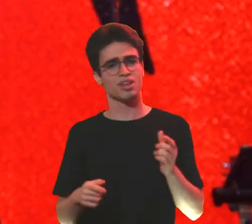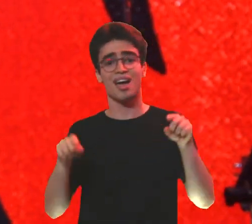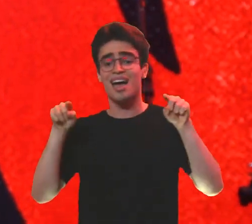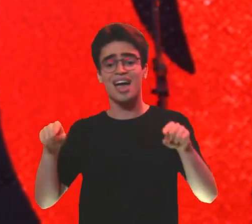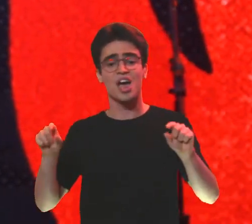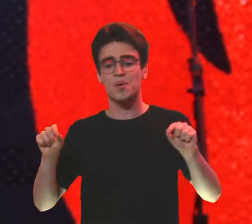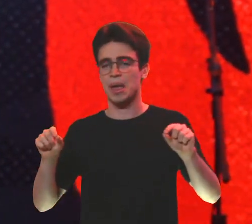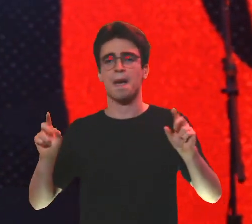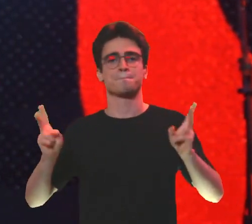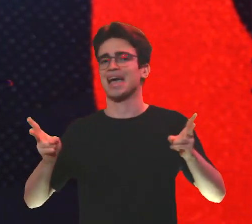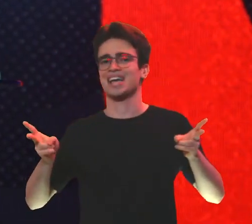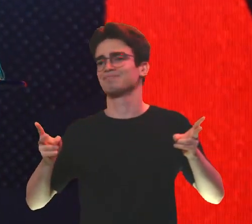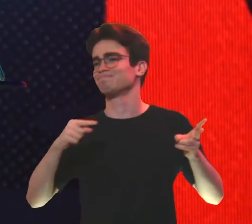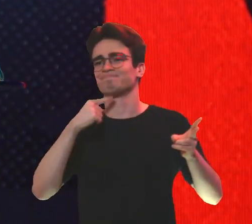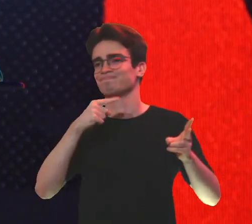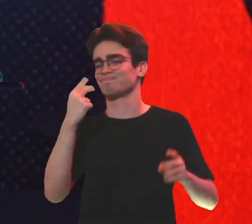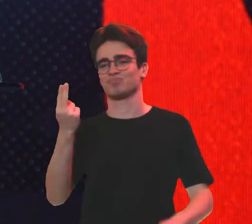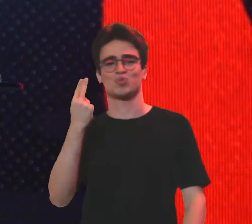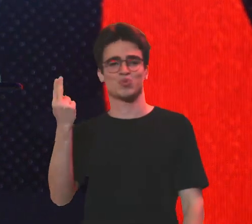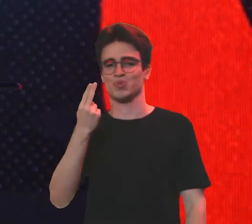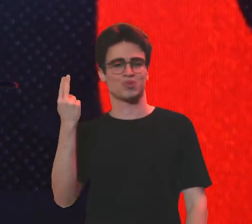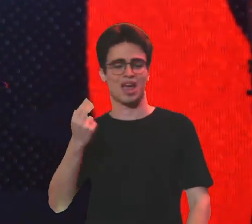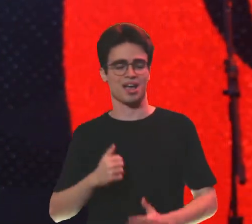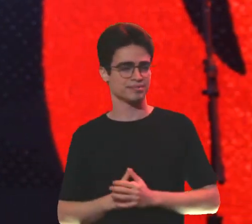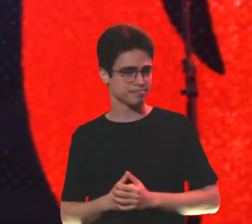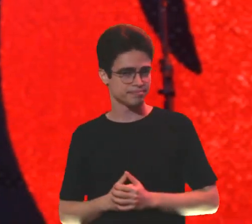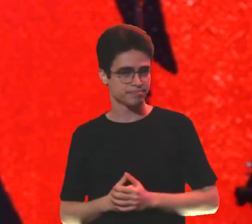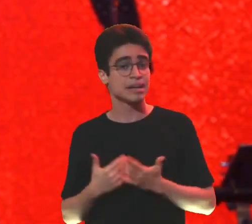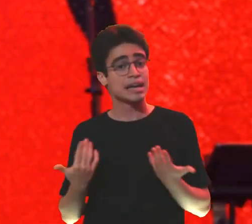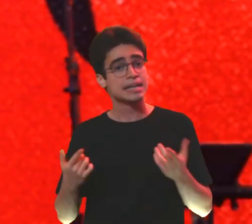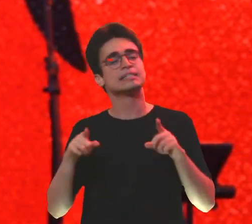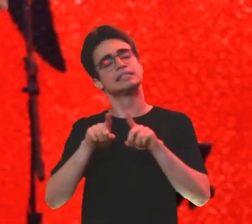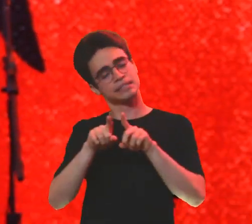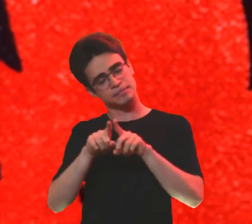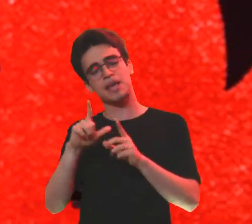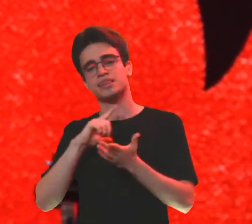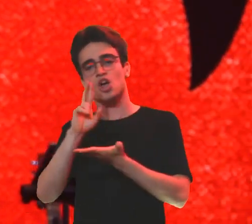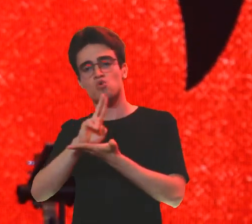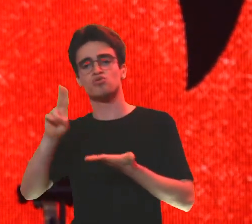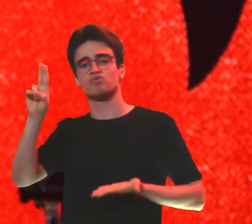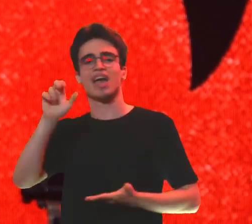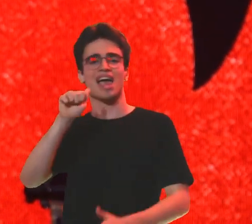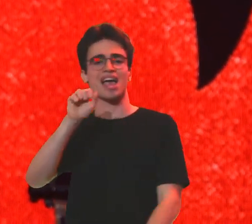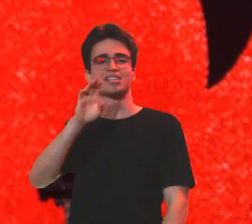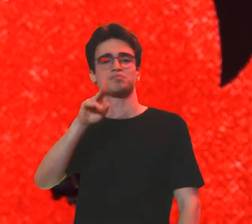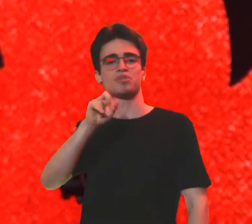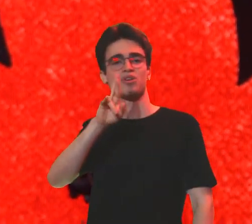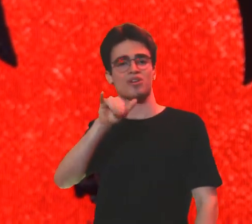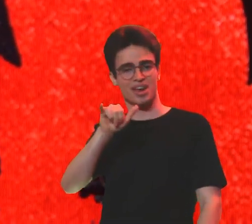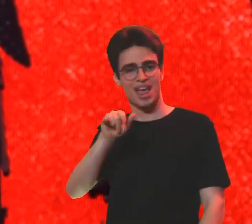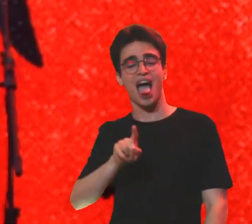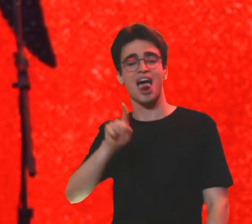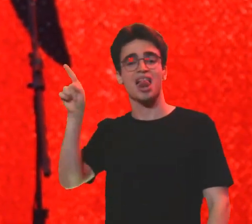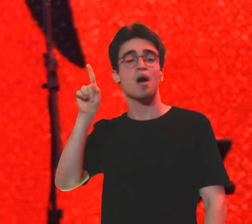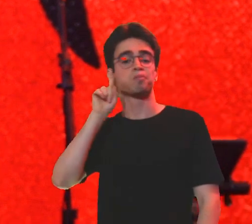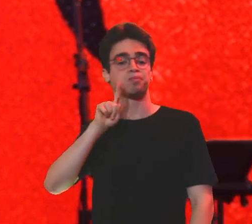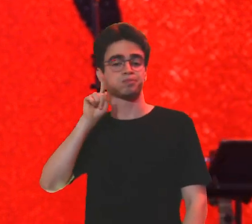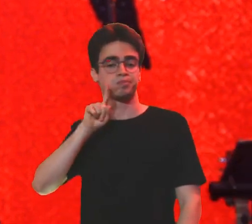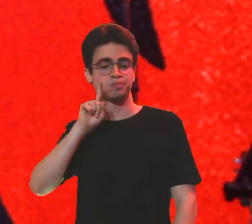lugar continuar igual. Assim também foi numa universidade, Asbury, que fica lá nos Estados Unidos,